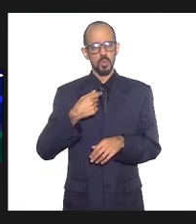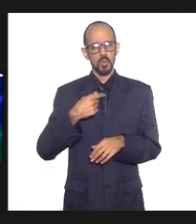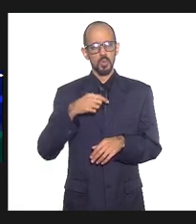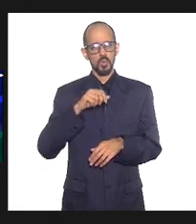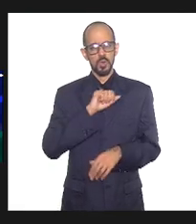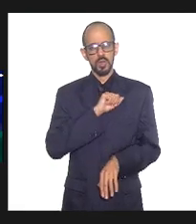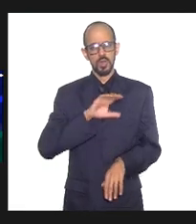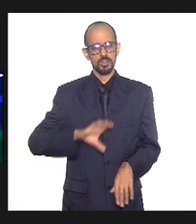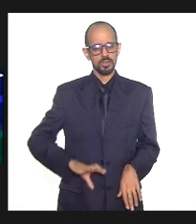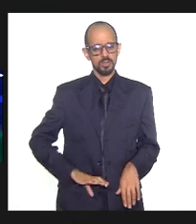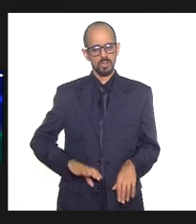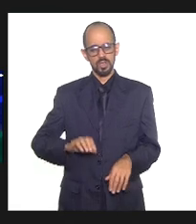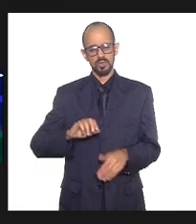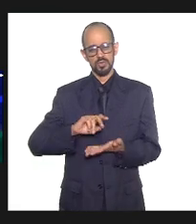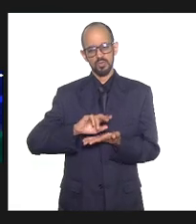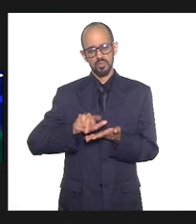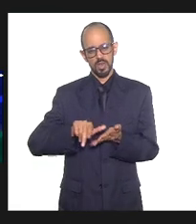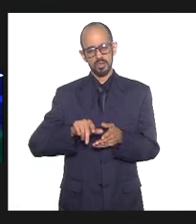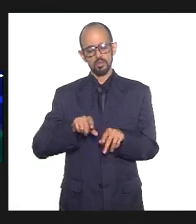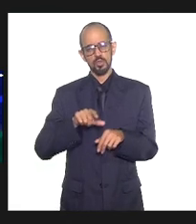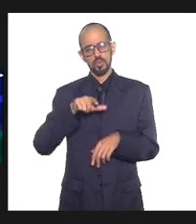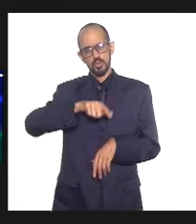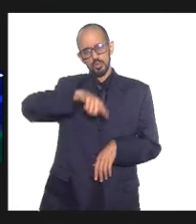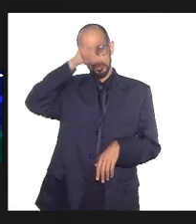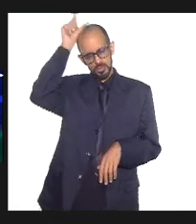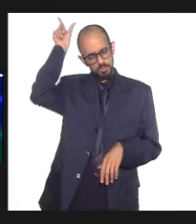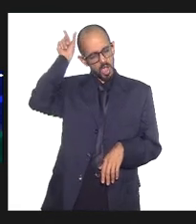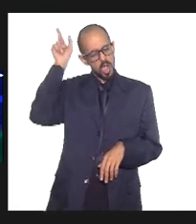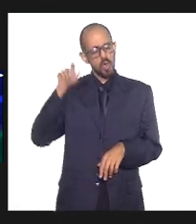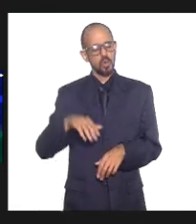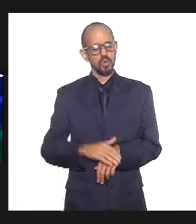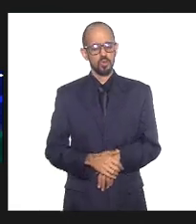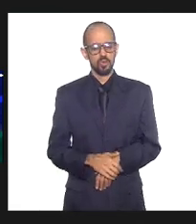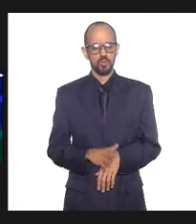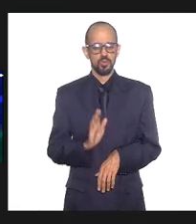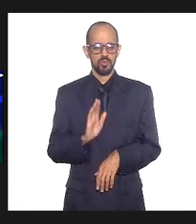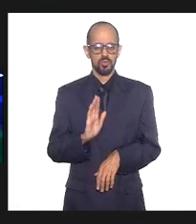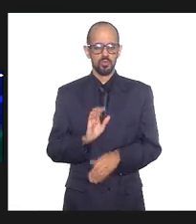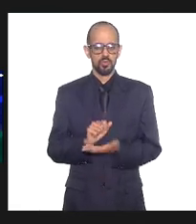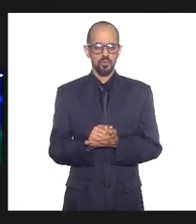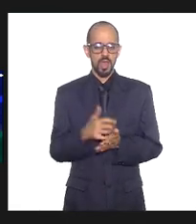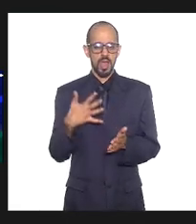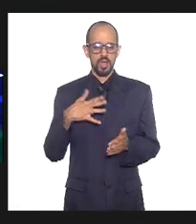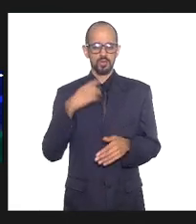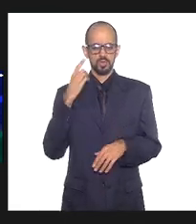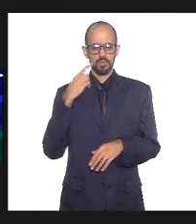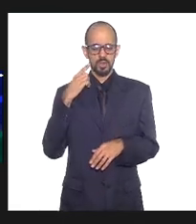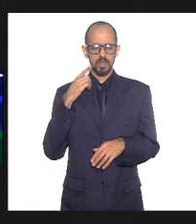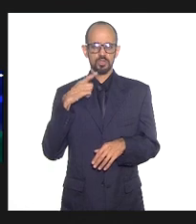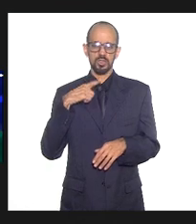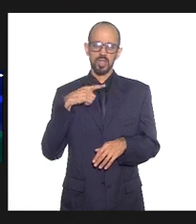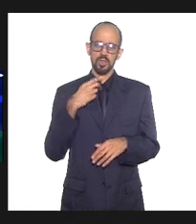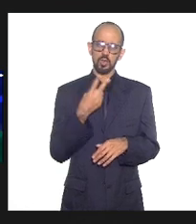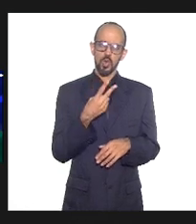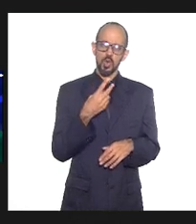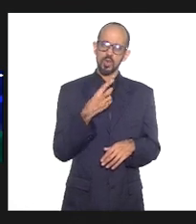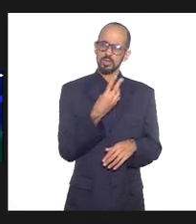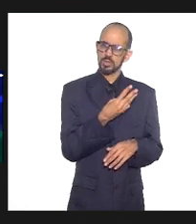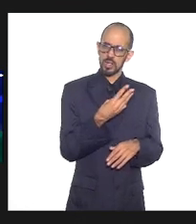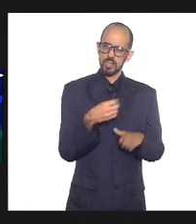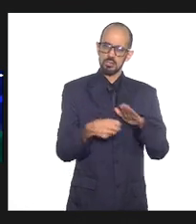André e vários Luiz, vários deputados aqui que já têm mais de 2, 3 mandatos aqui